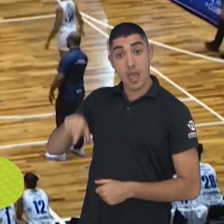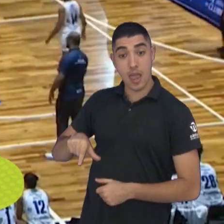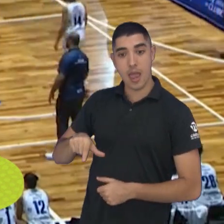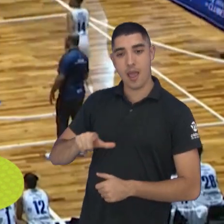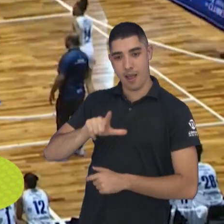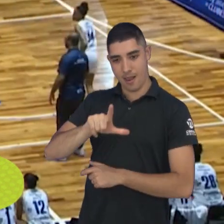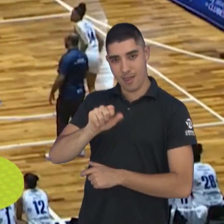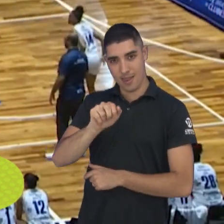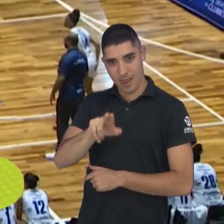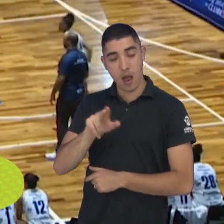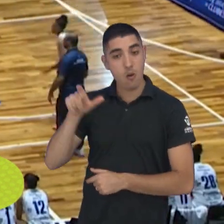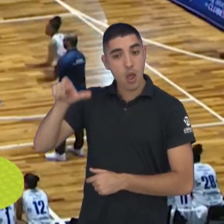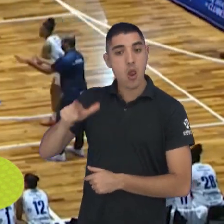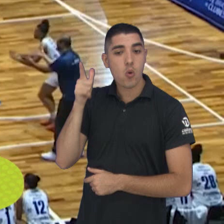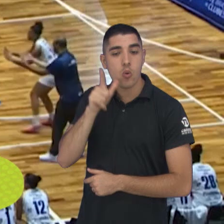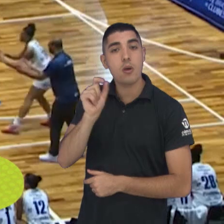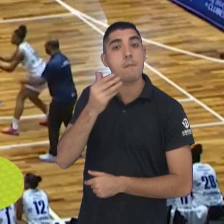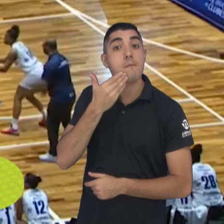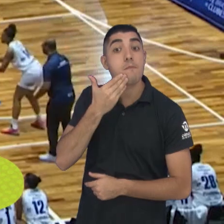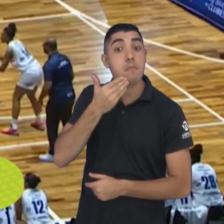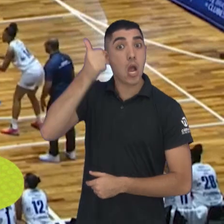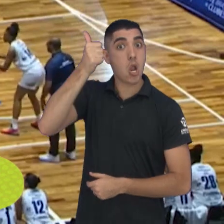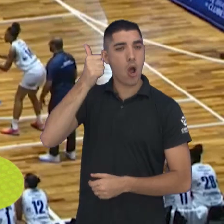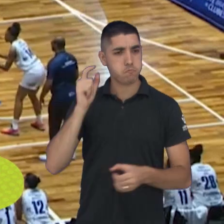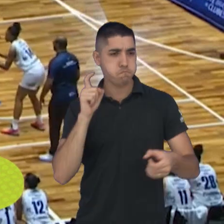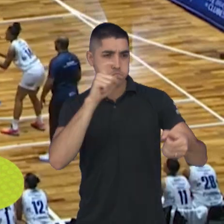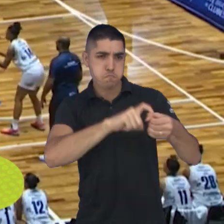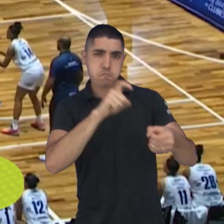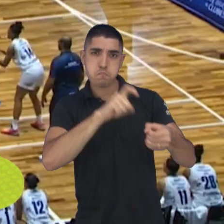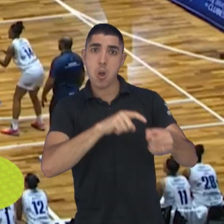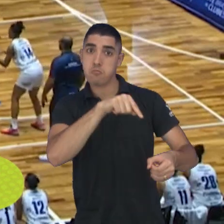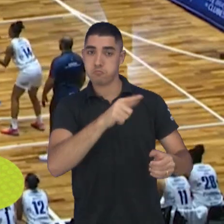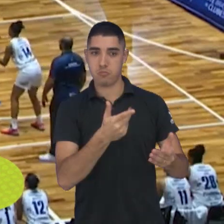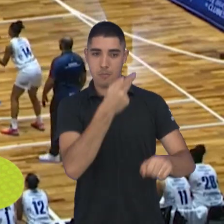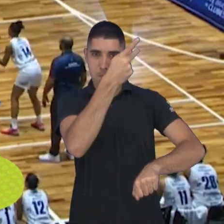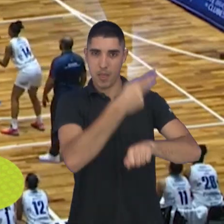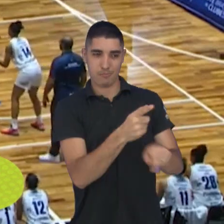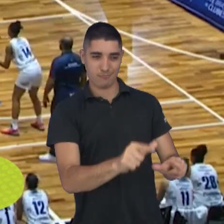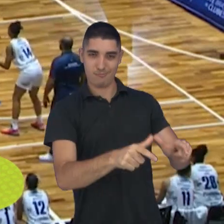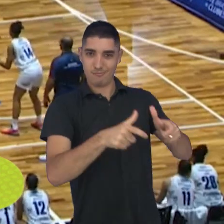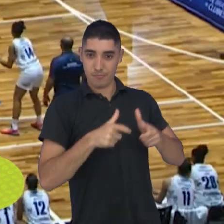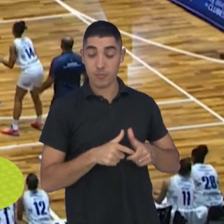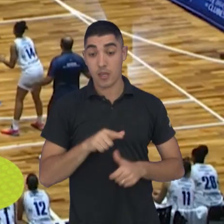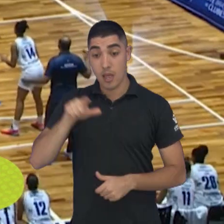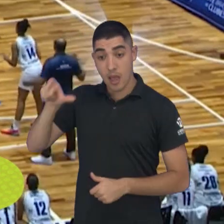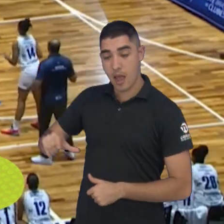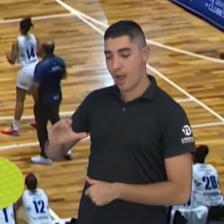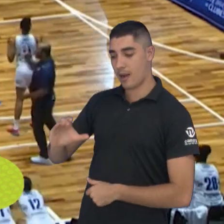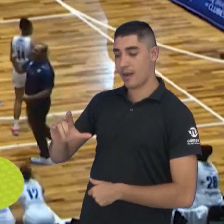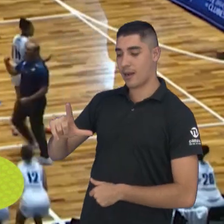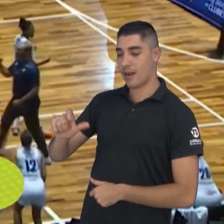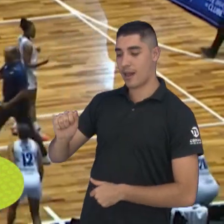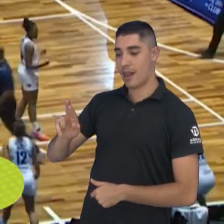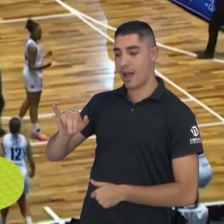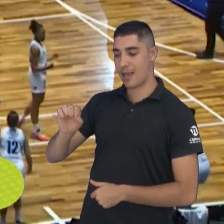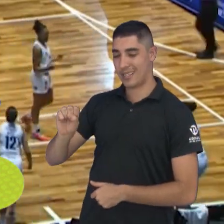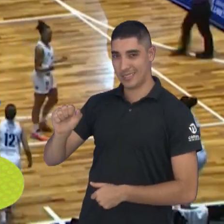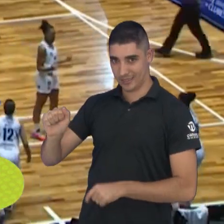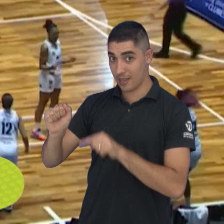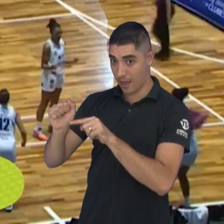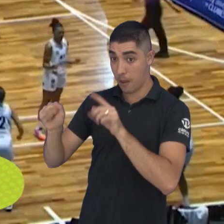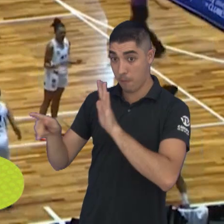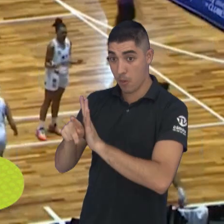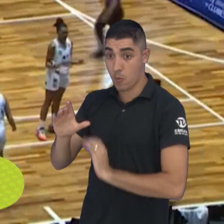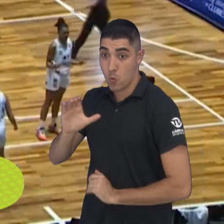primeiro troféu de melhor jogadora da partida e da temporada. Pelo lado corintiano, a pivô Clarissa foi a cestinha do jogo, com